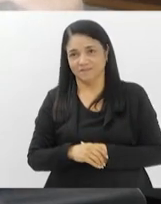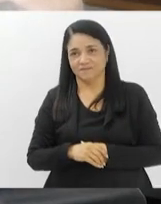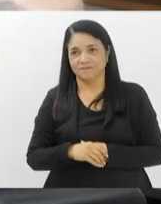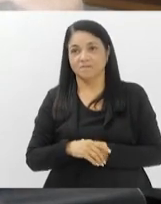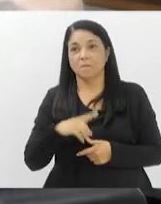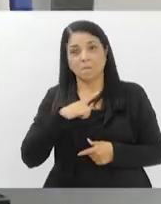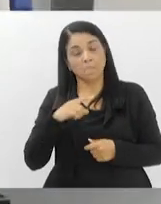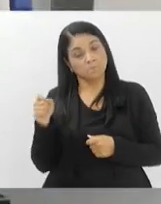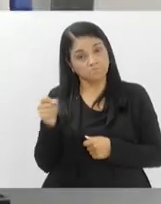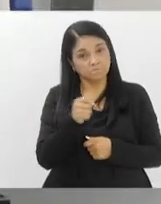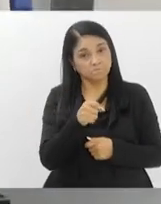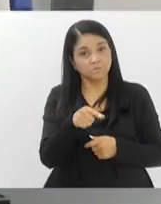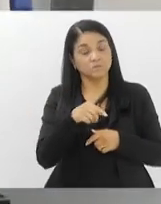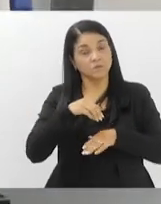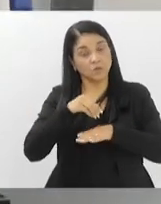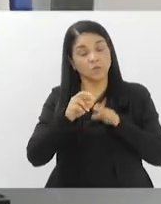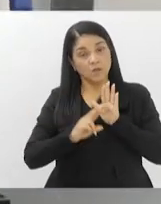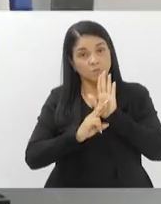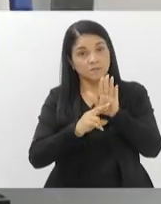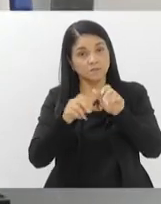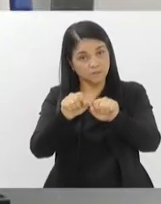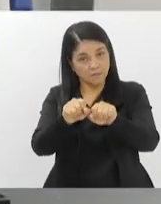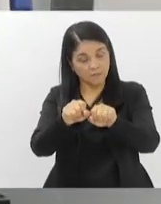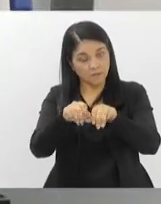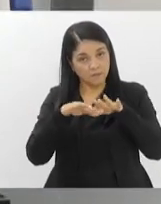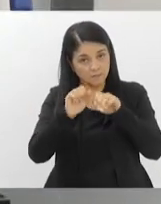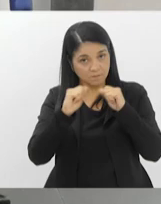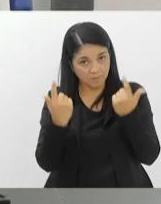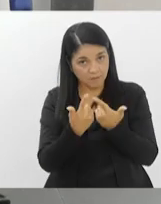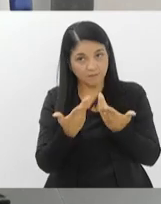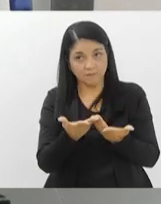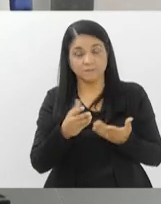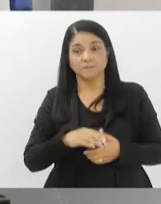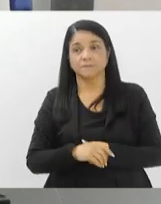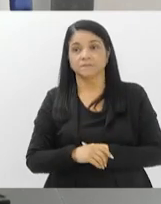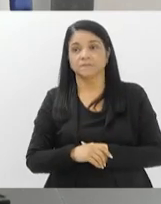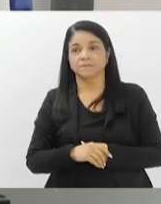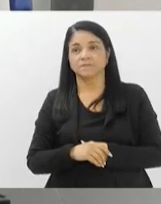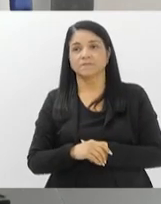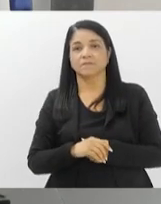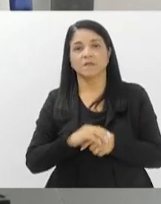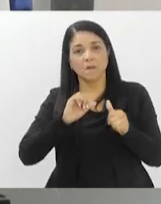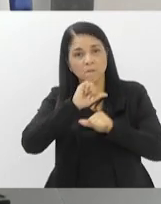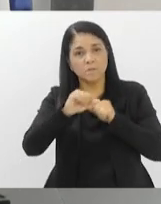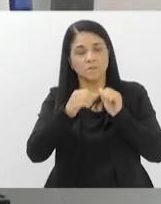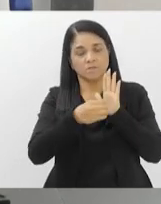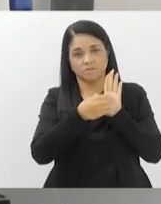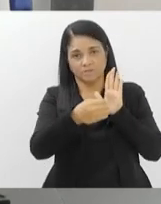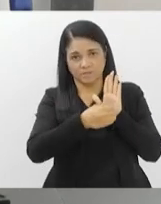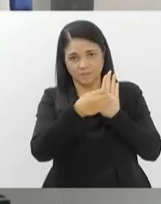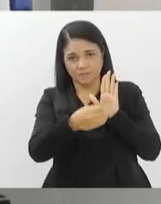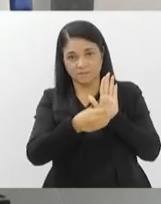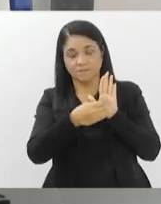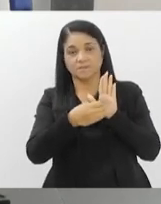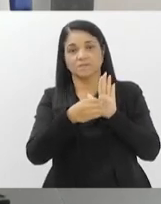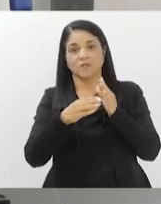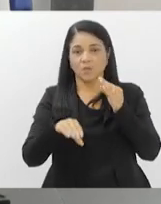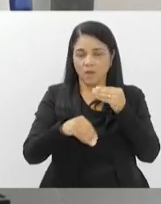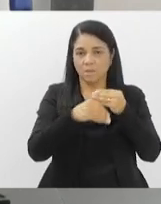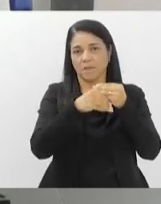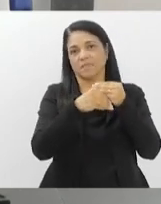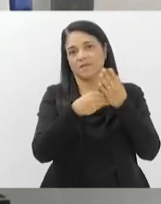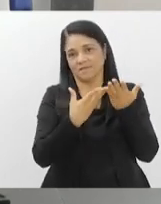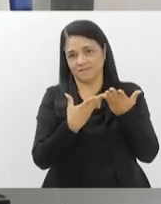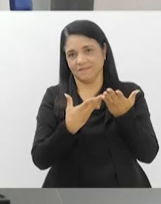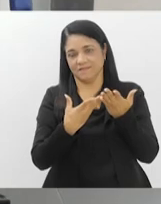botar o representante da Assembleia. Sim, sim. Já vamos providenciar, então, alterando o parecer para a legalidade com emenda. Perfeito. Só não pode botar o representante